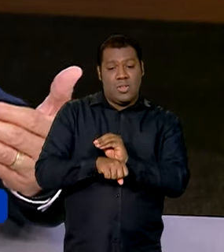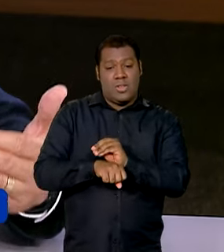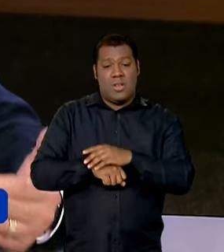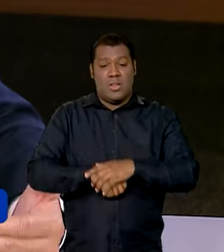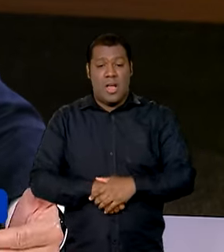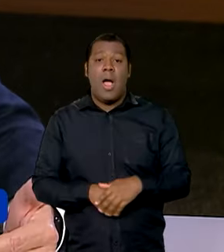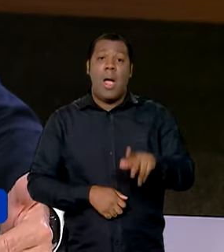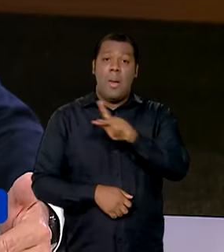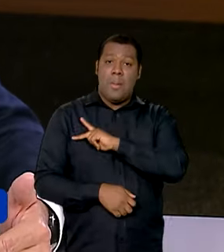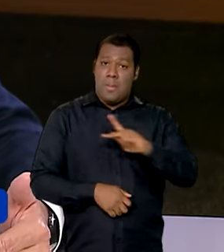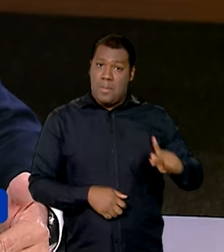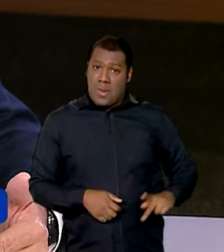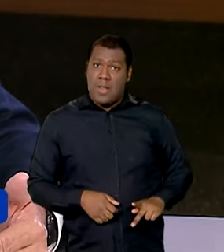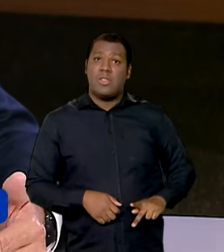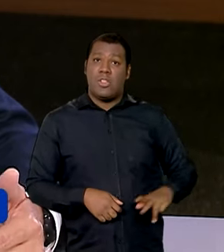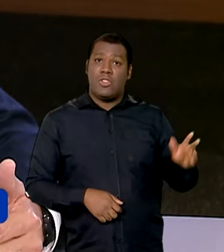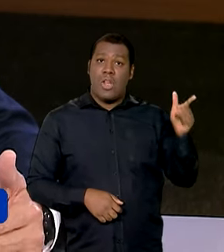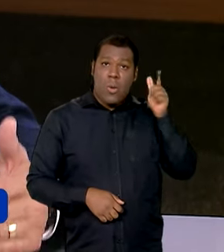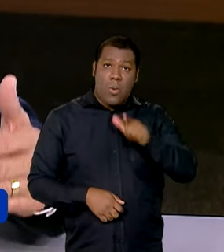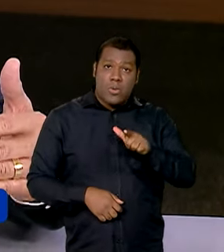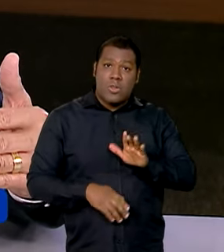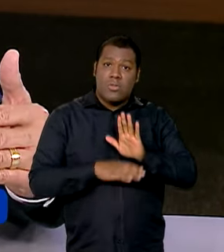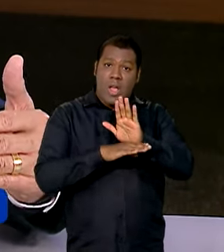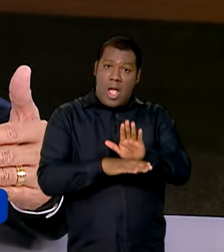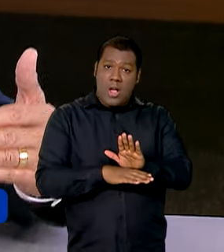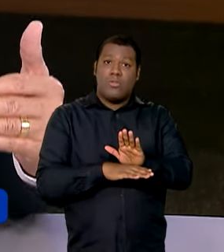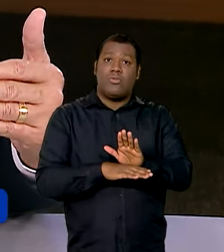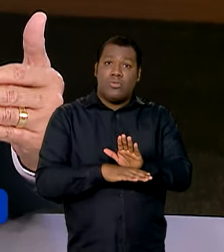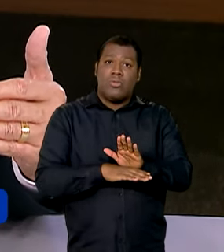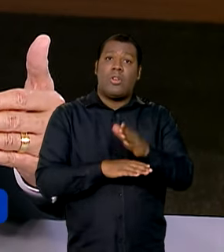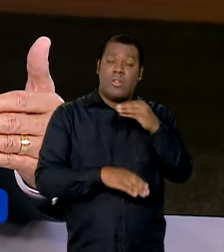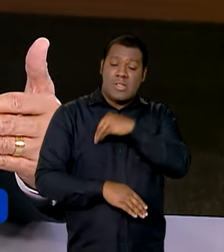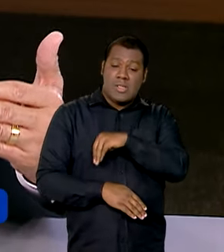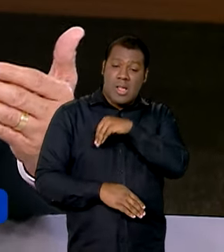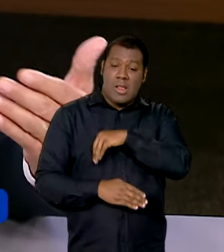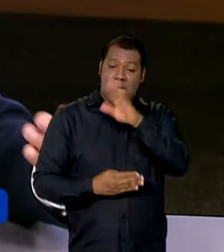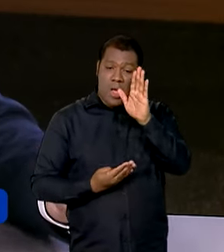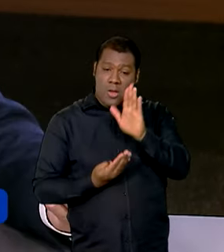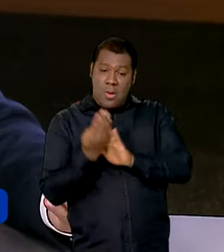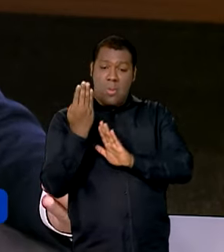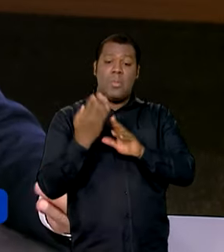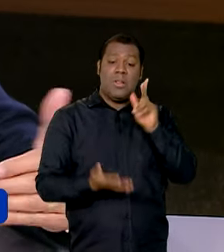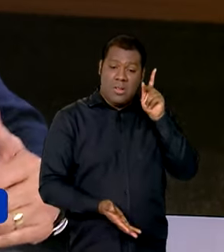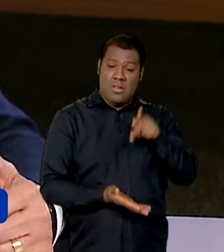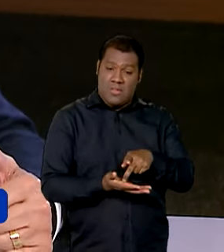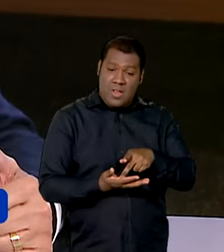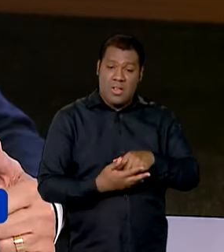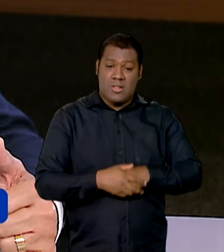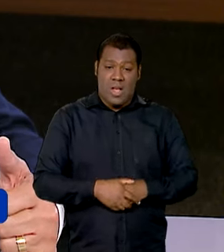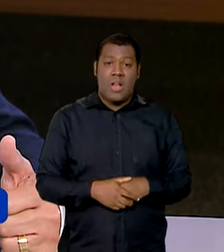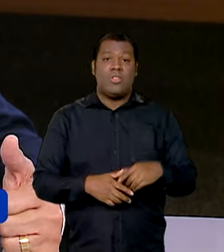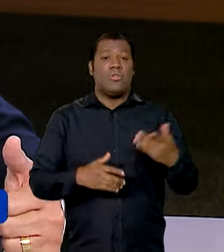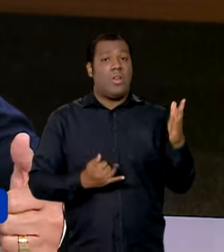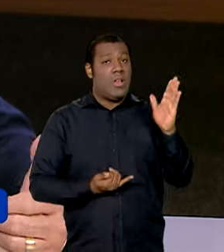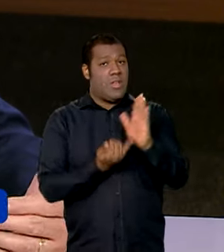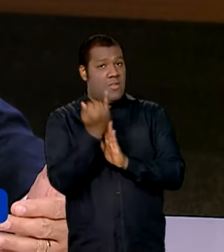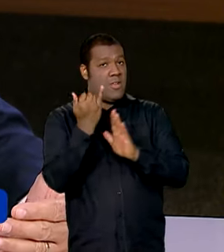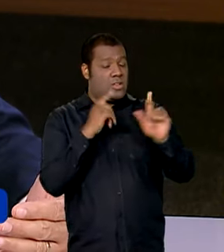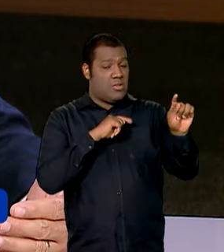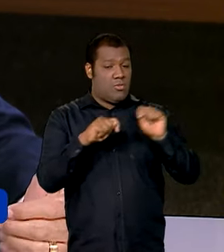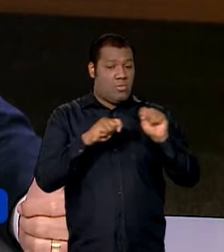que consegue segurar a inflação certo que aumenta o salário mínimo de forma Real em